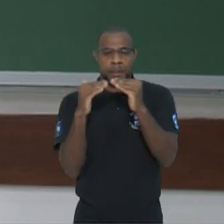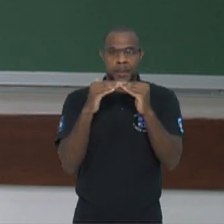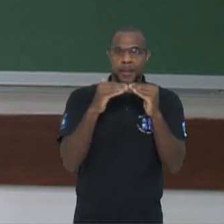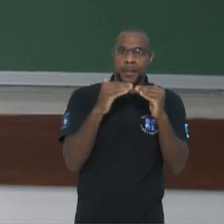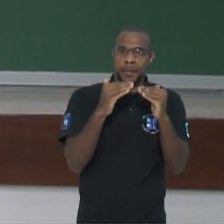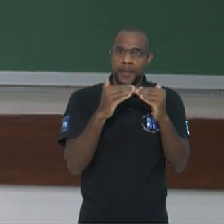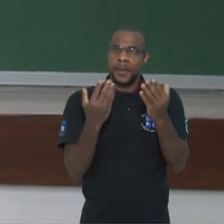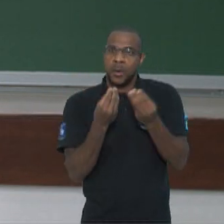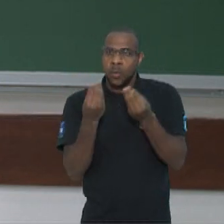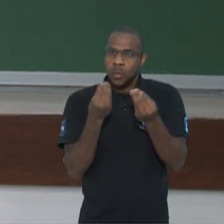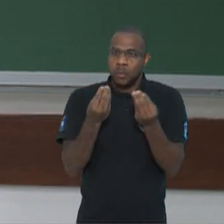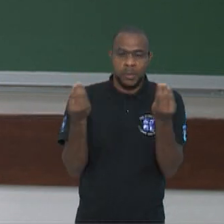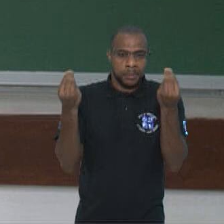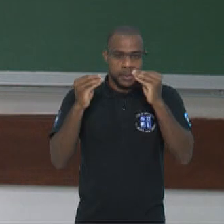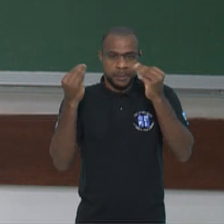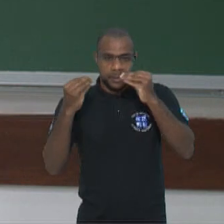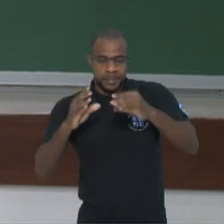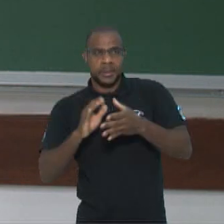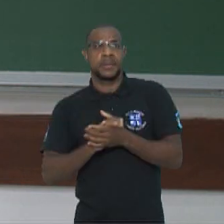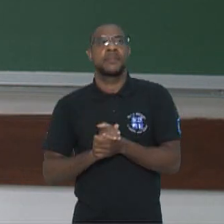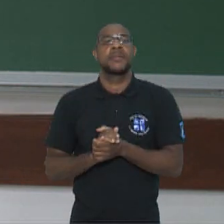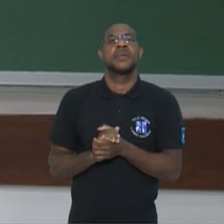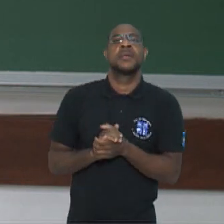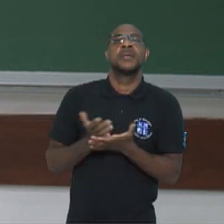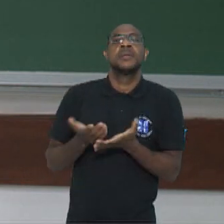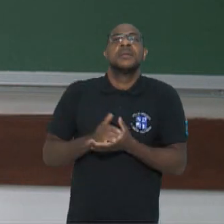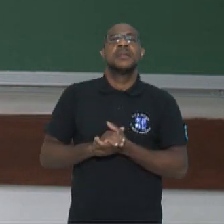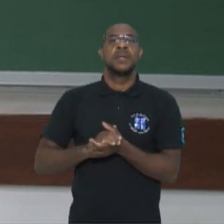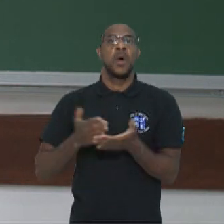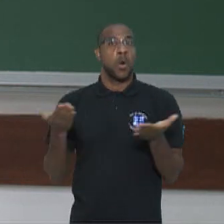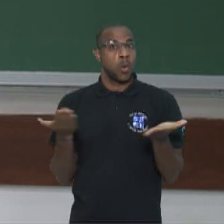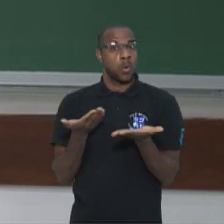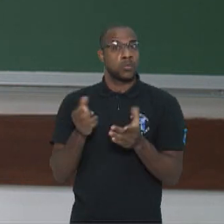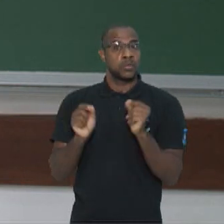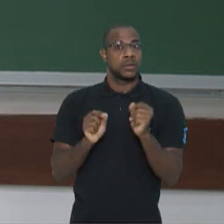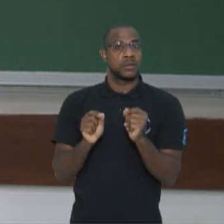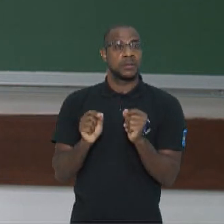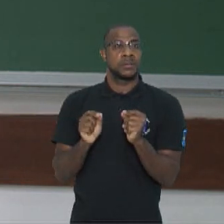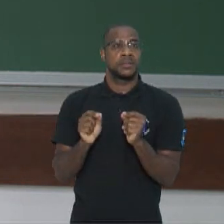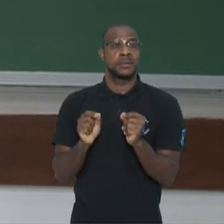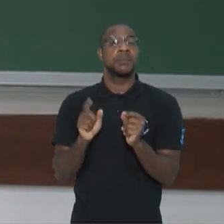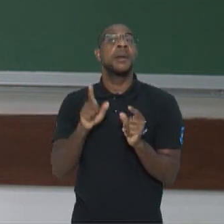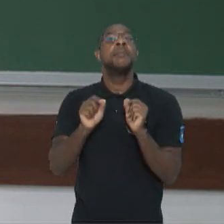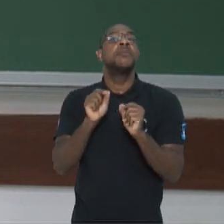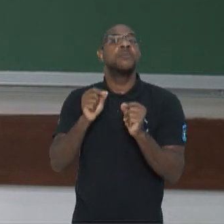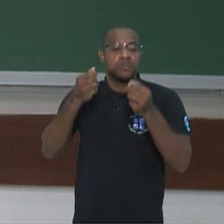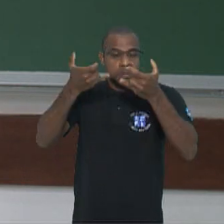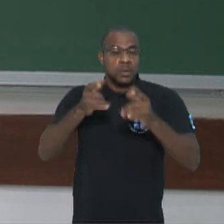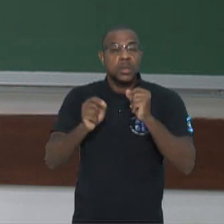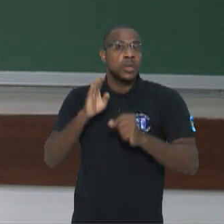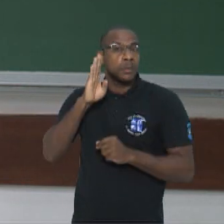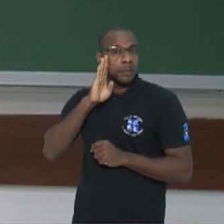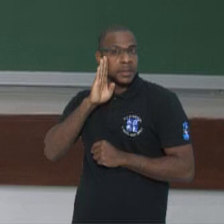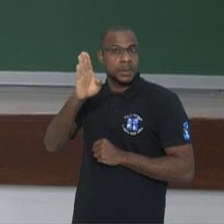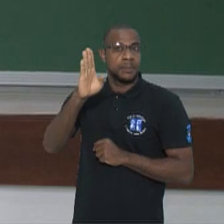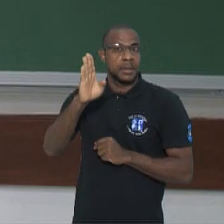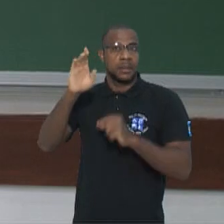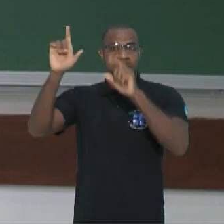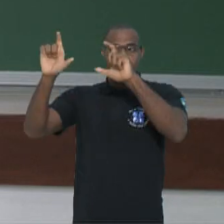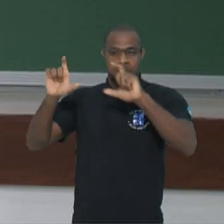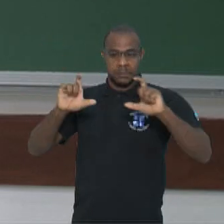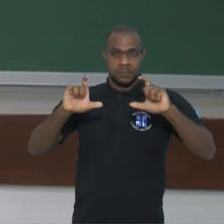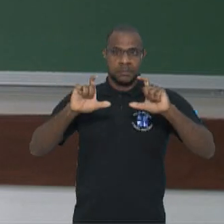casos. Obviamente que na aula de hoje não vimos todos os casos, né? Mas os principais, os que mais nos trazem e